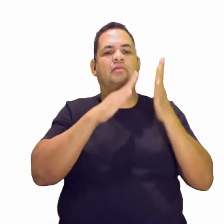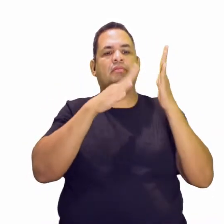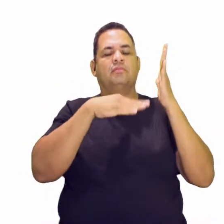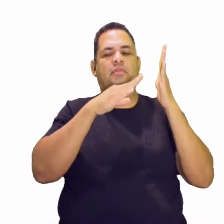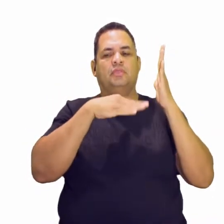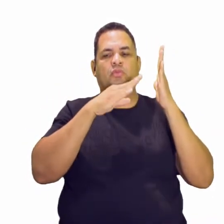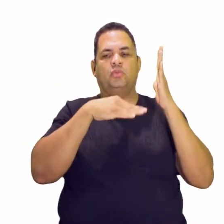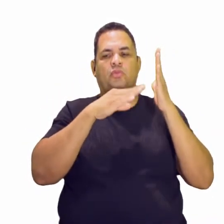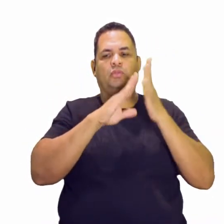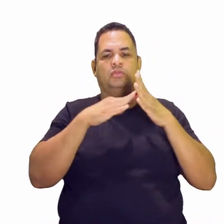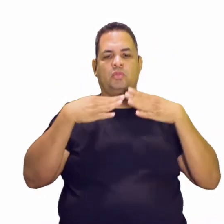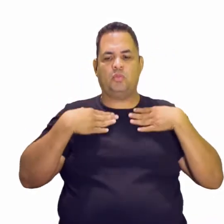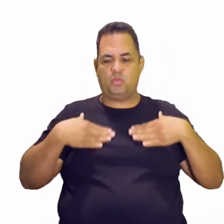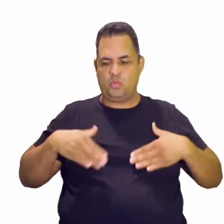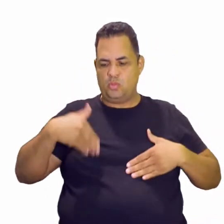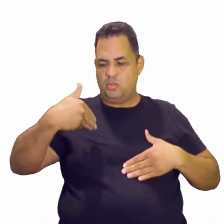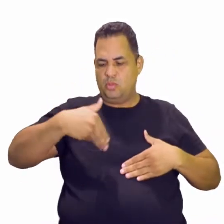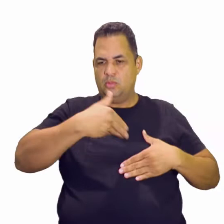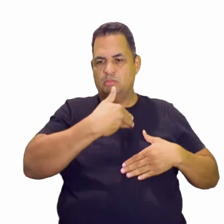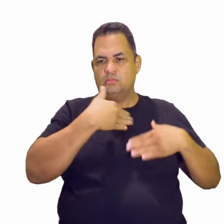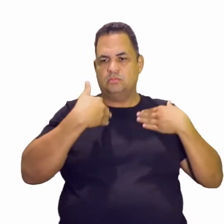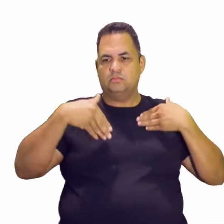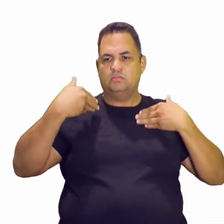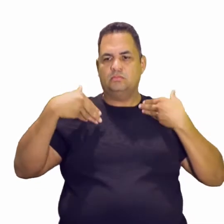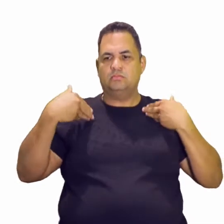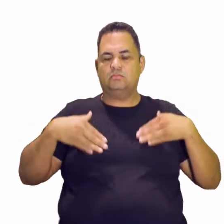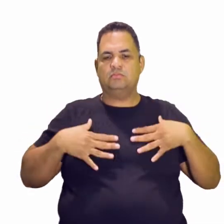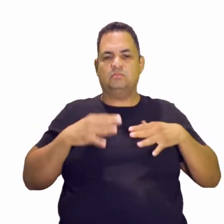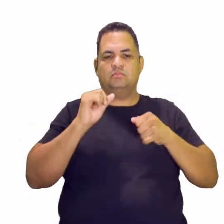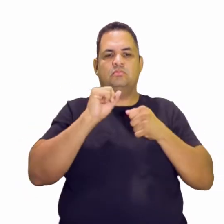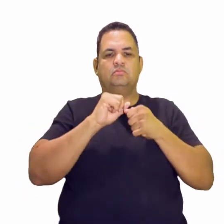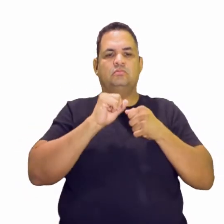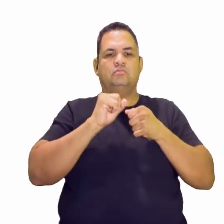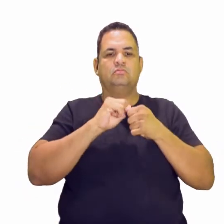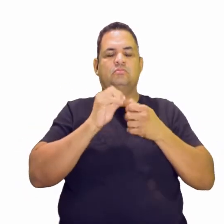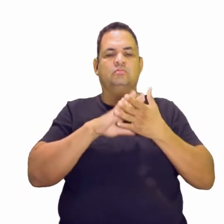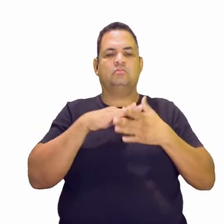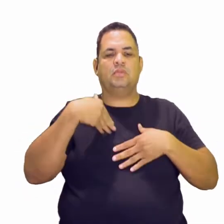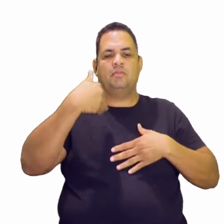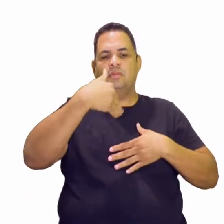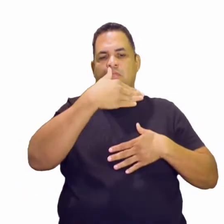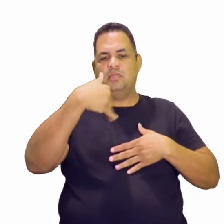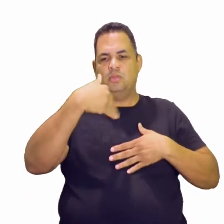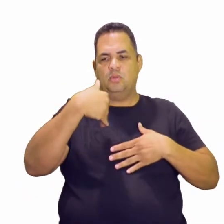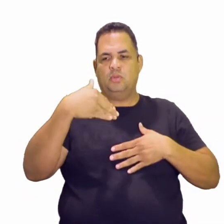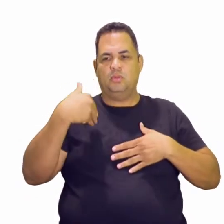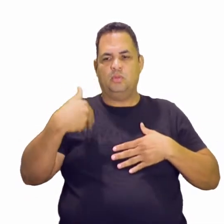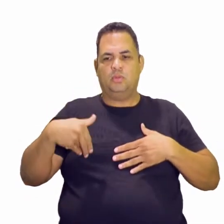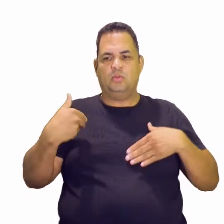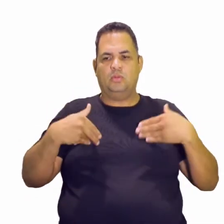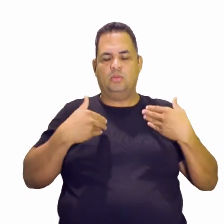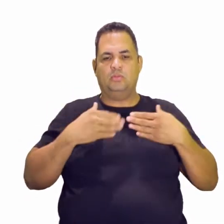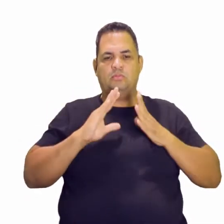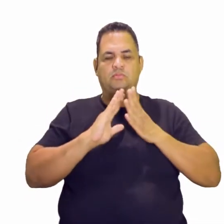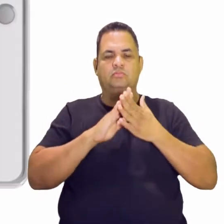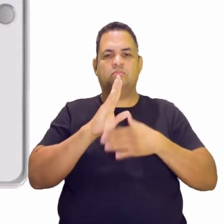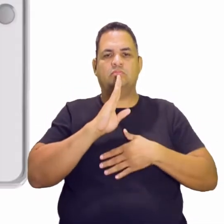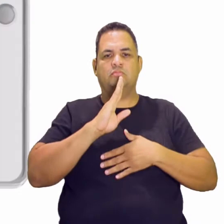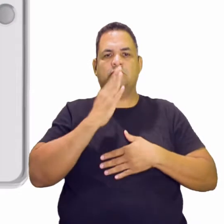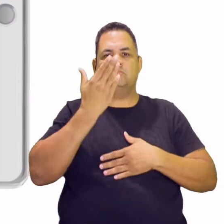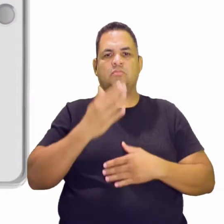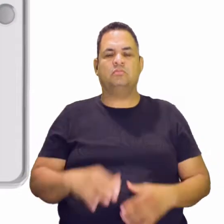pinturas corporais. Então, eles usam todos esses elementos aí para fazer a pintura corporal, como vocês conheceram durante a